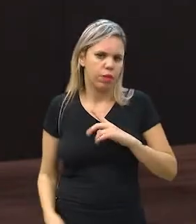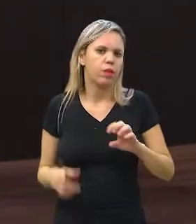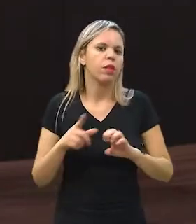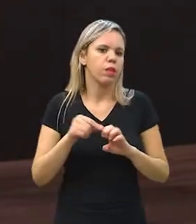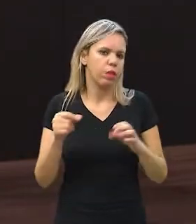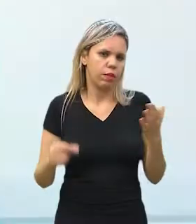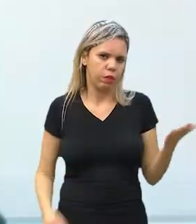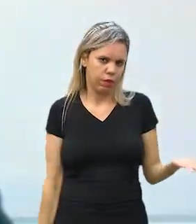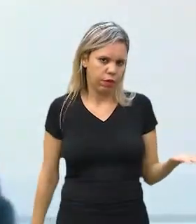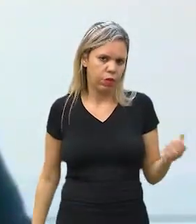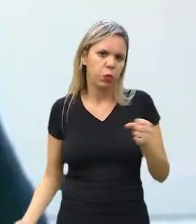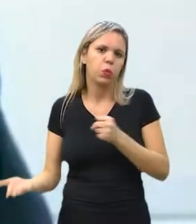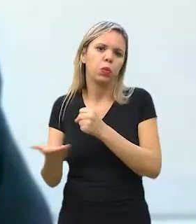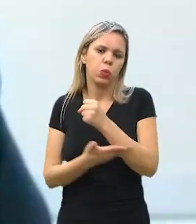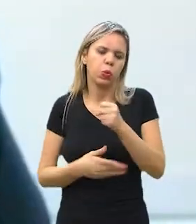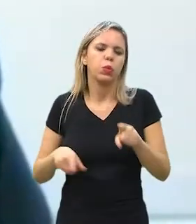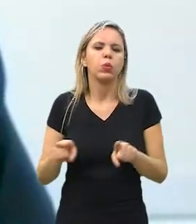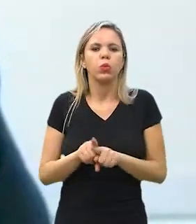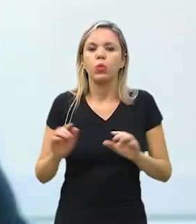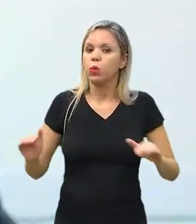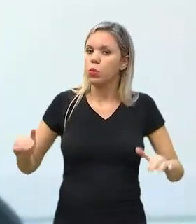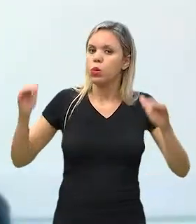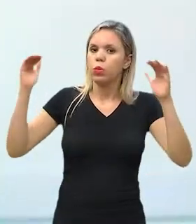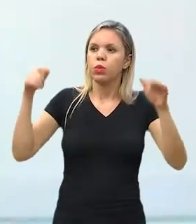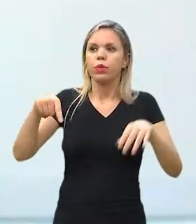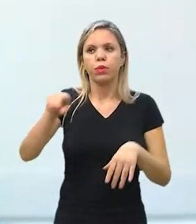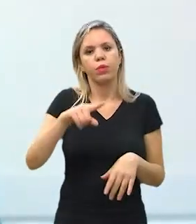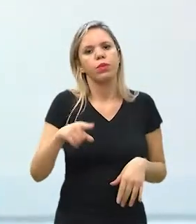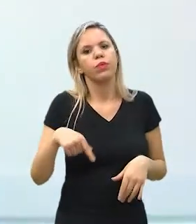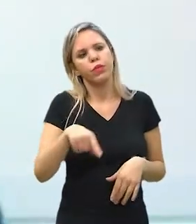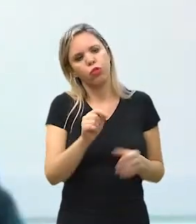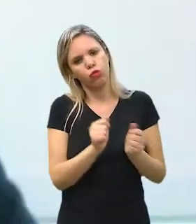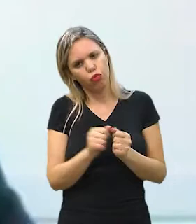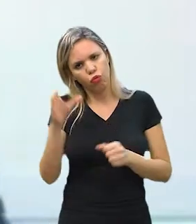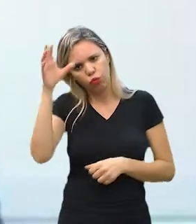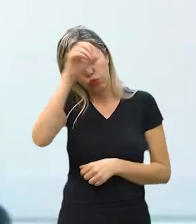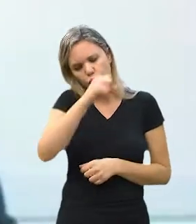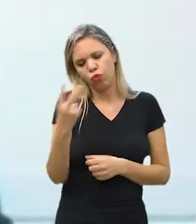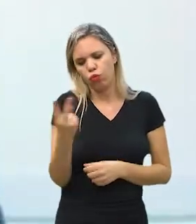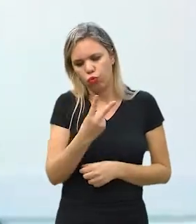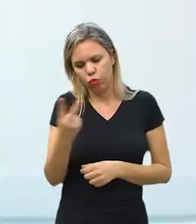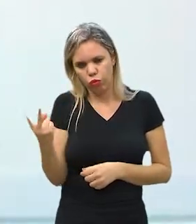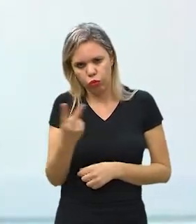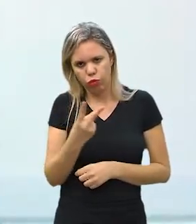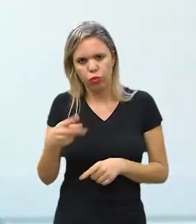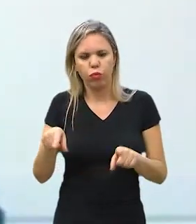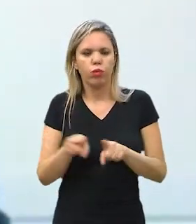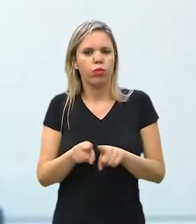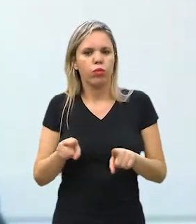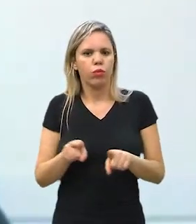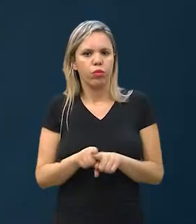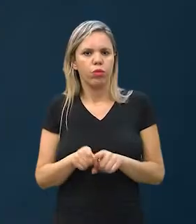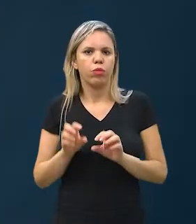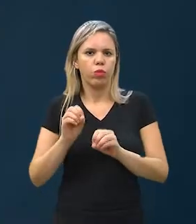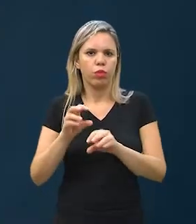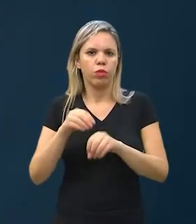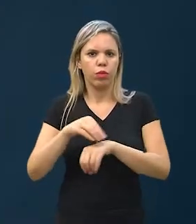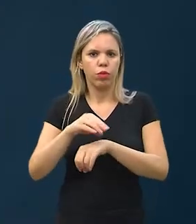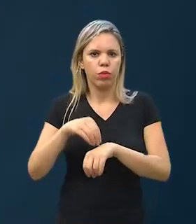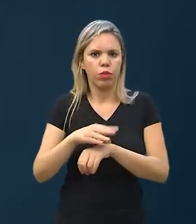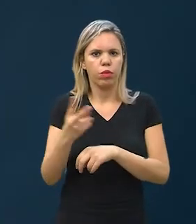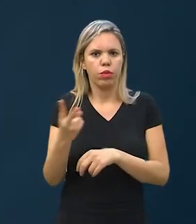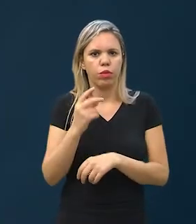porque ali tem o empreendedor que é pequenininho e tem o grandão. E você vai junto aprender com os dois e